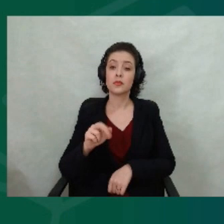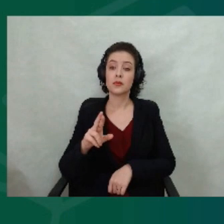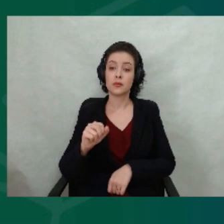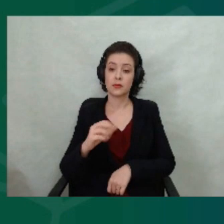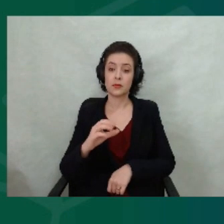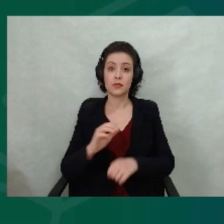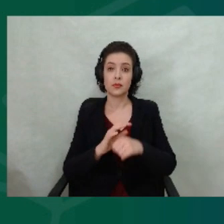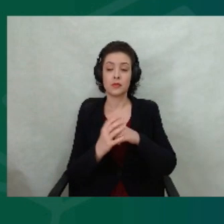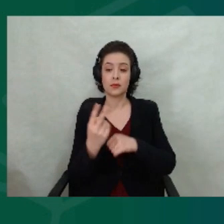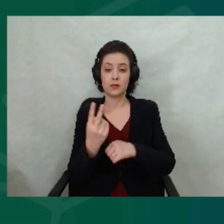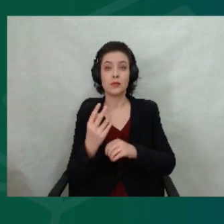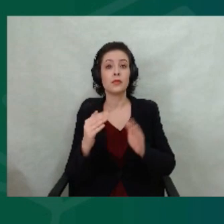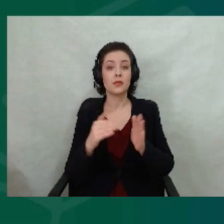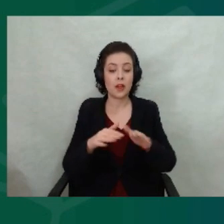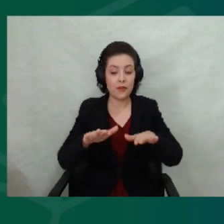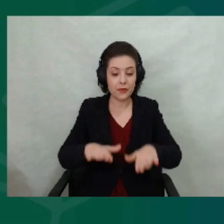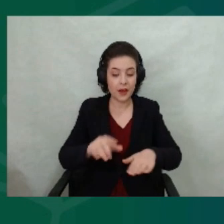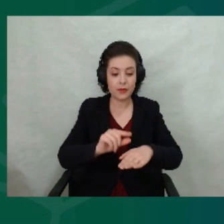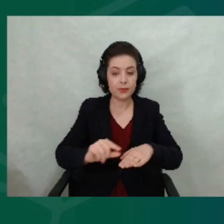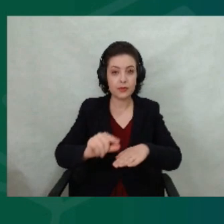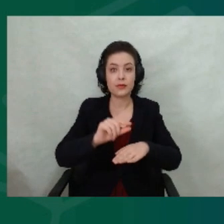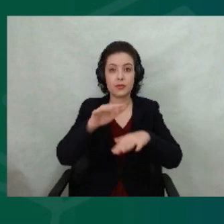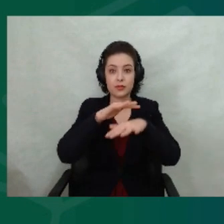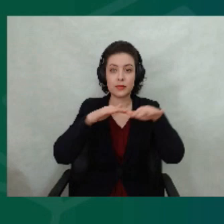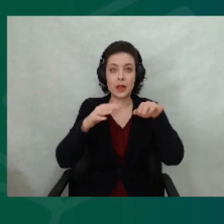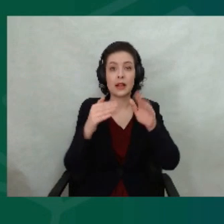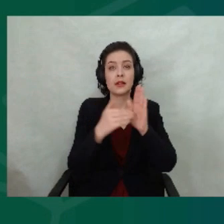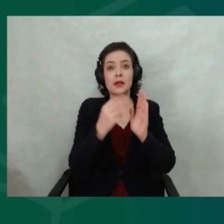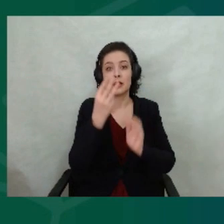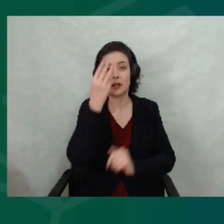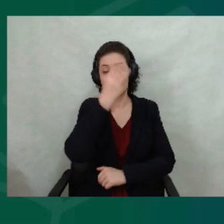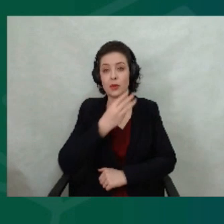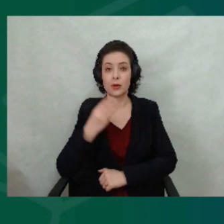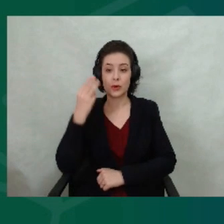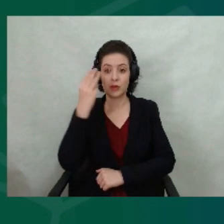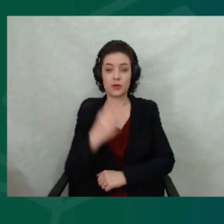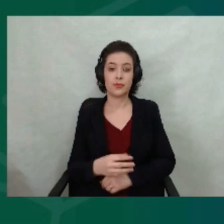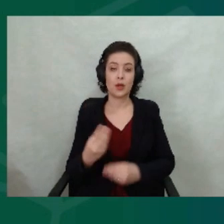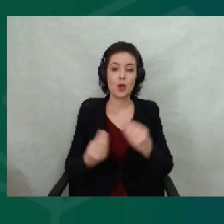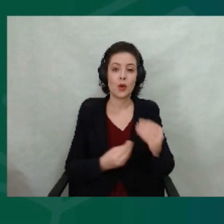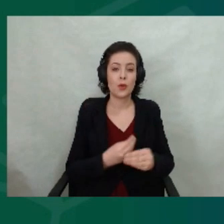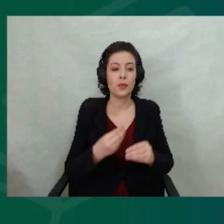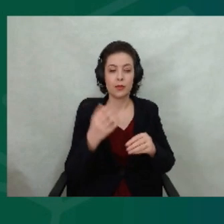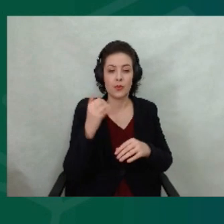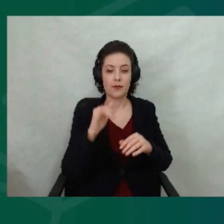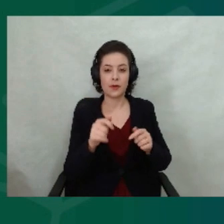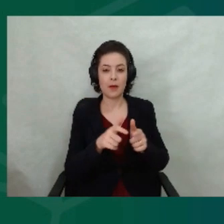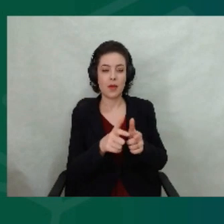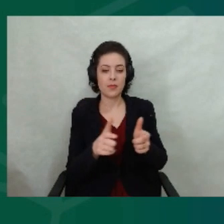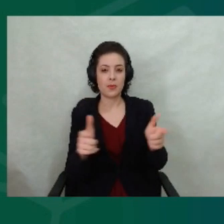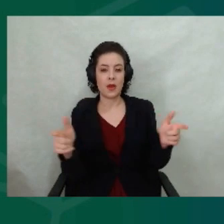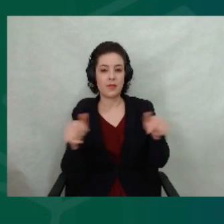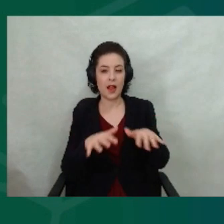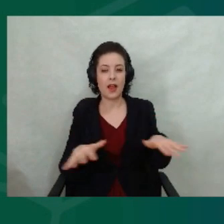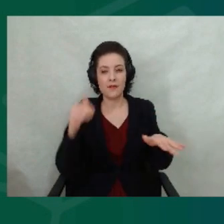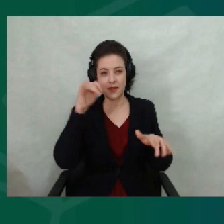3 horas em aerossóis. E o que poderemos, então, fazer para inibir o vírus de se espalhar através dos fluxos de